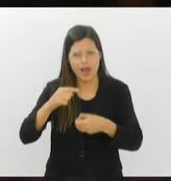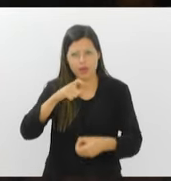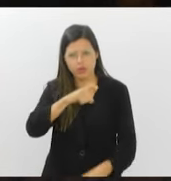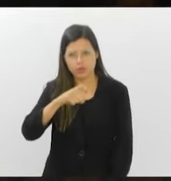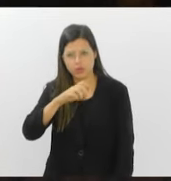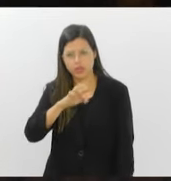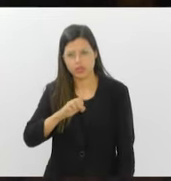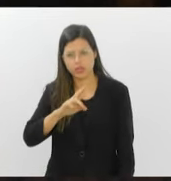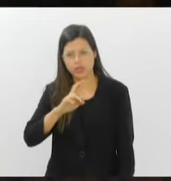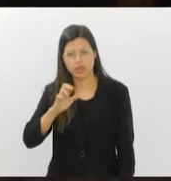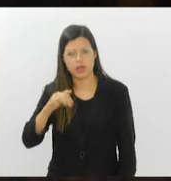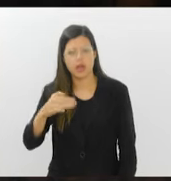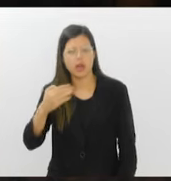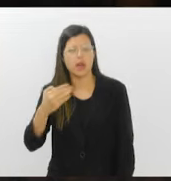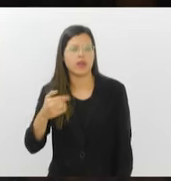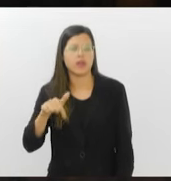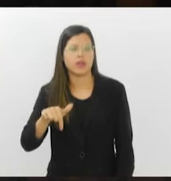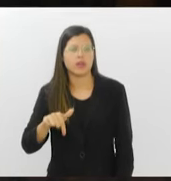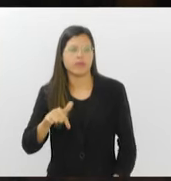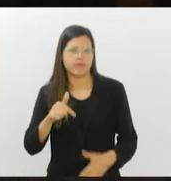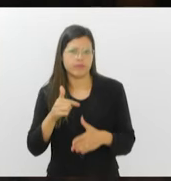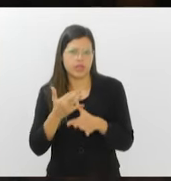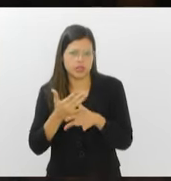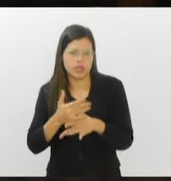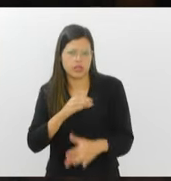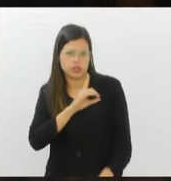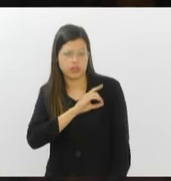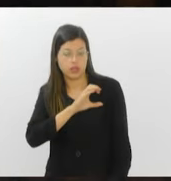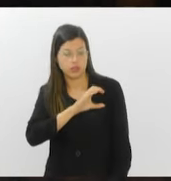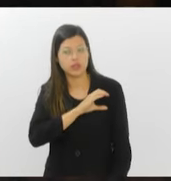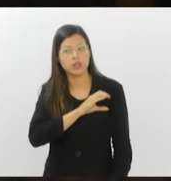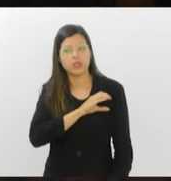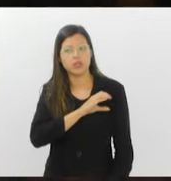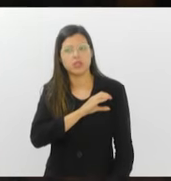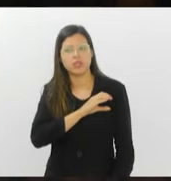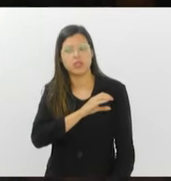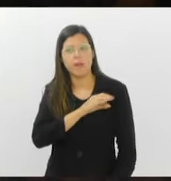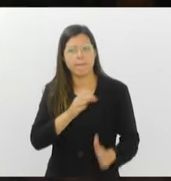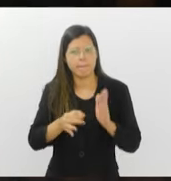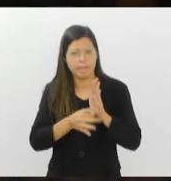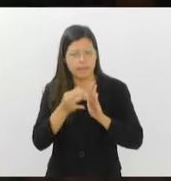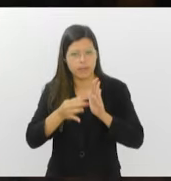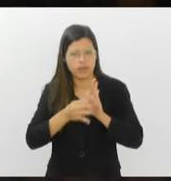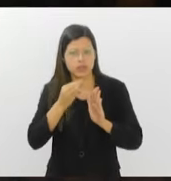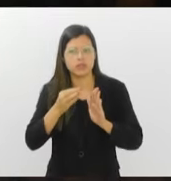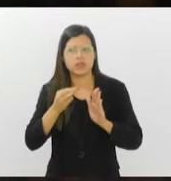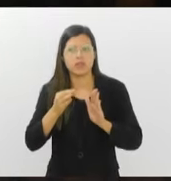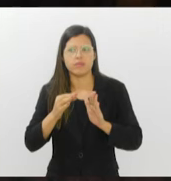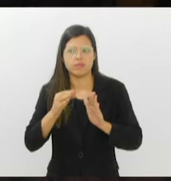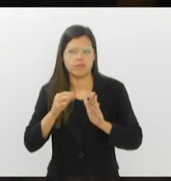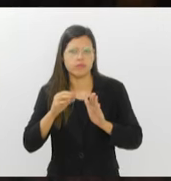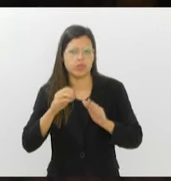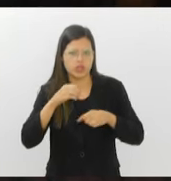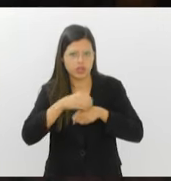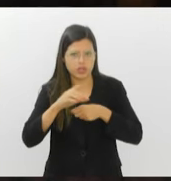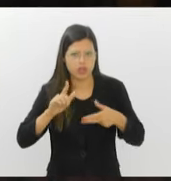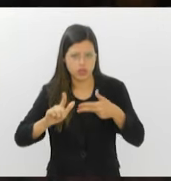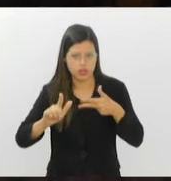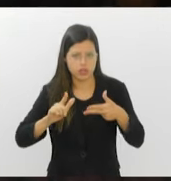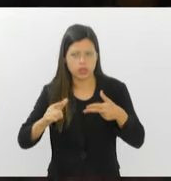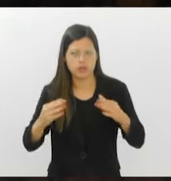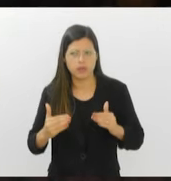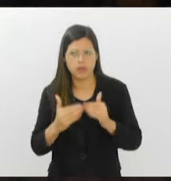distrito do município de Duque de Caxias. Parecer da Comissão de Indicações Legislativas favorável, relatoria